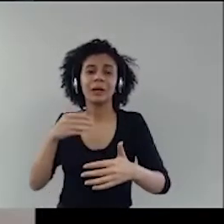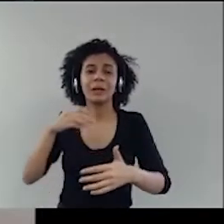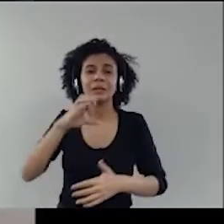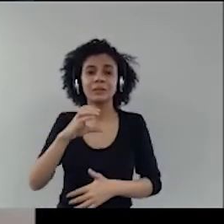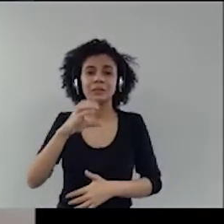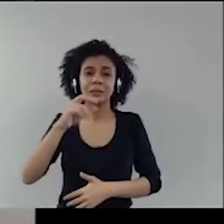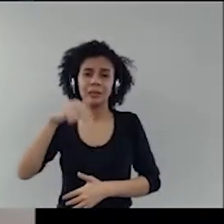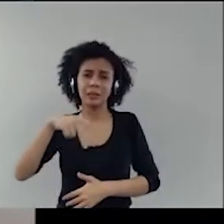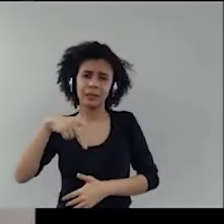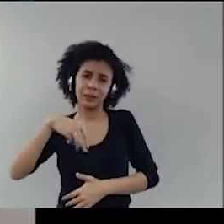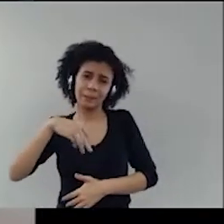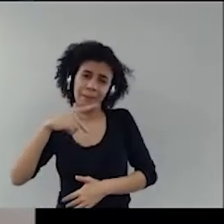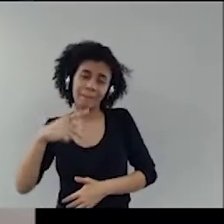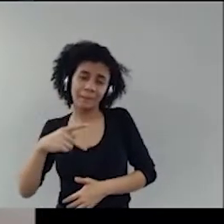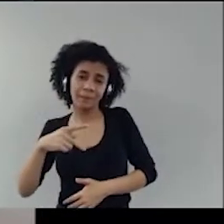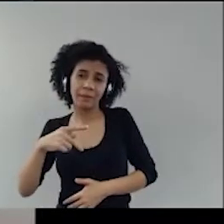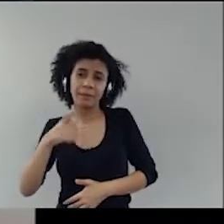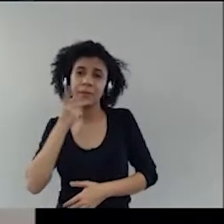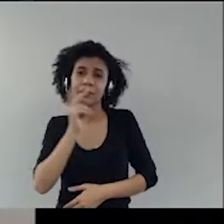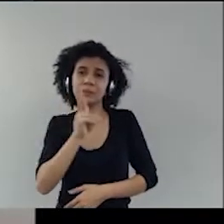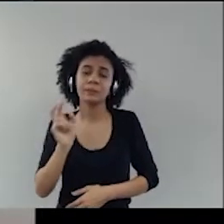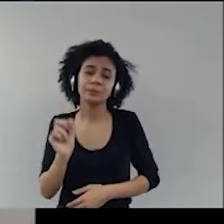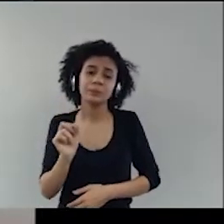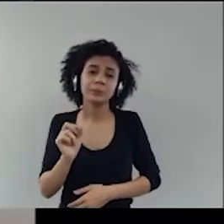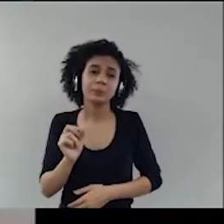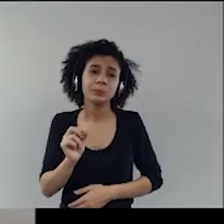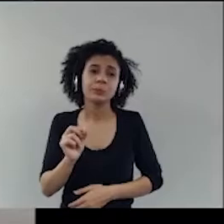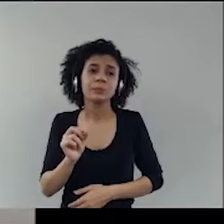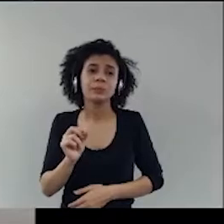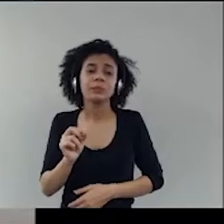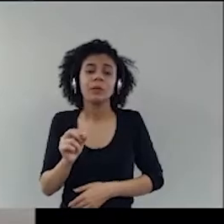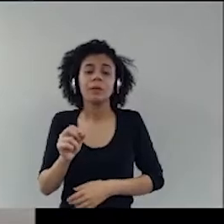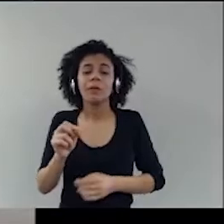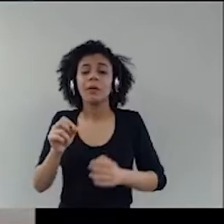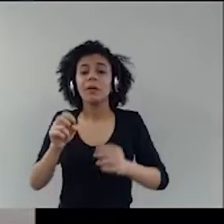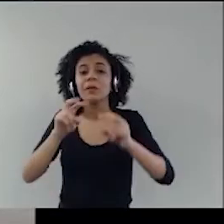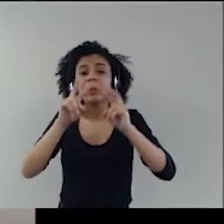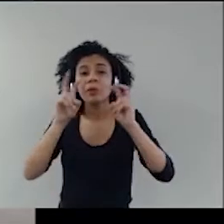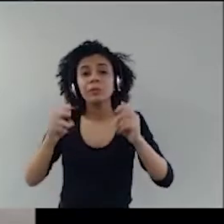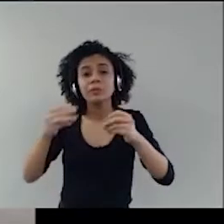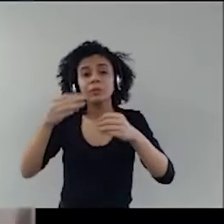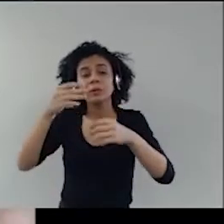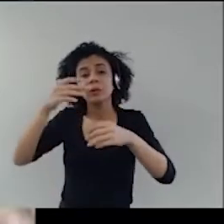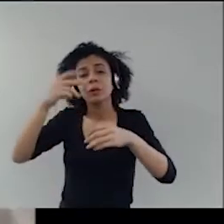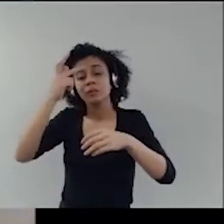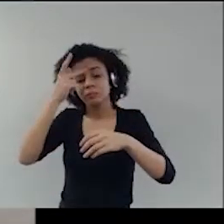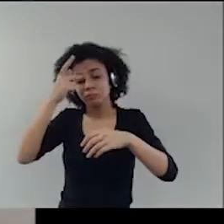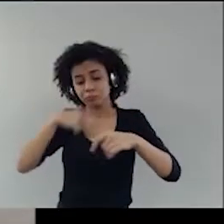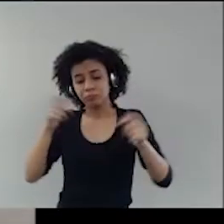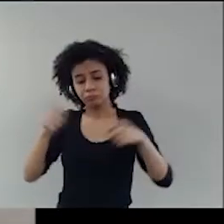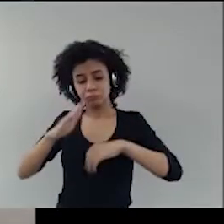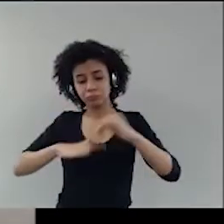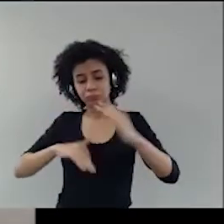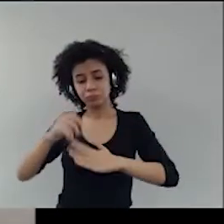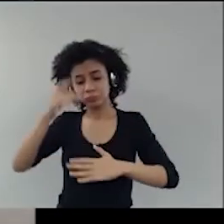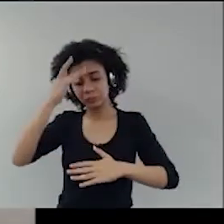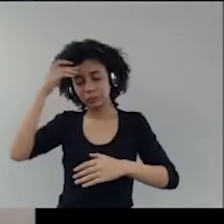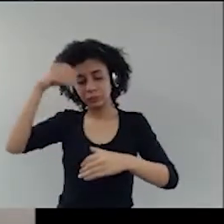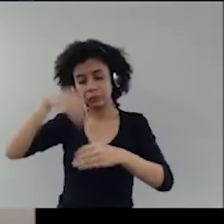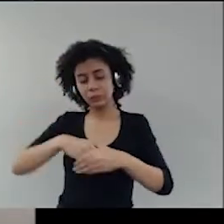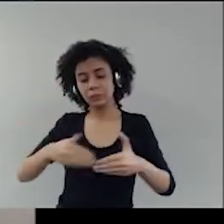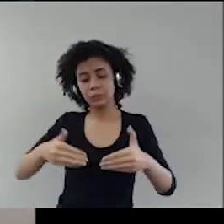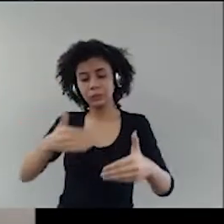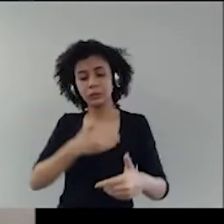CNMP desmedidas nas questões que visam a autonomia e a representação singular do membro do Ministério